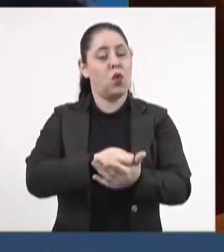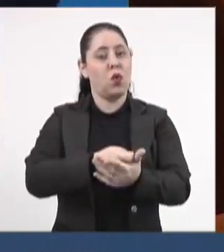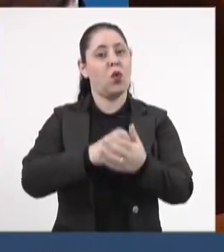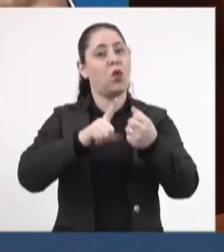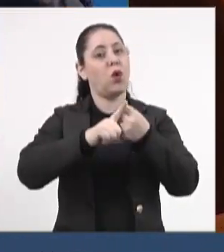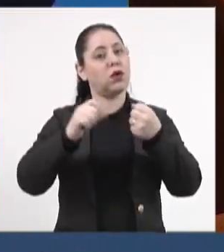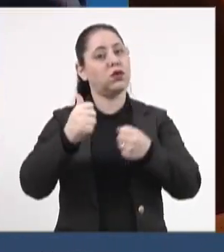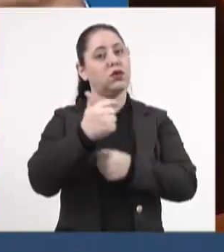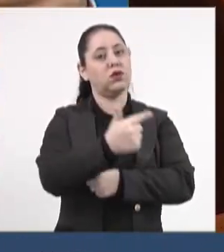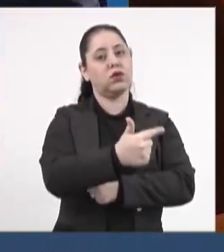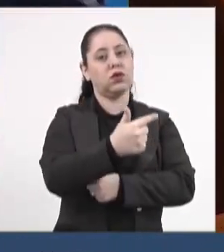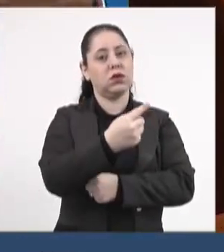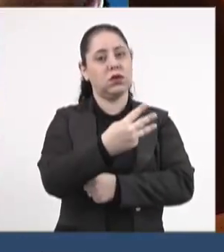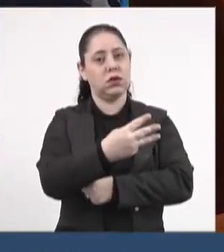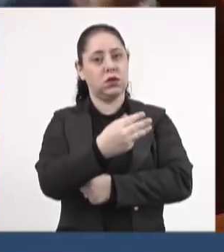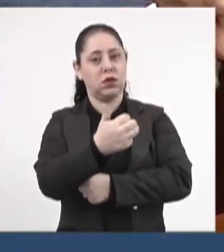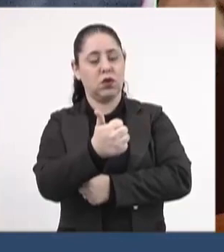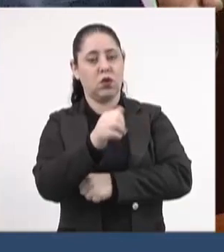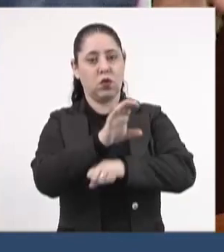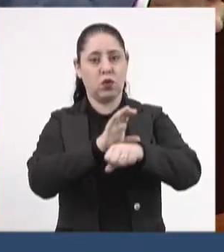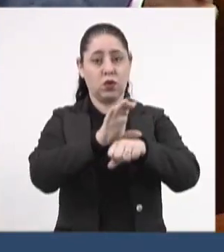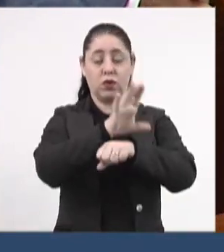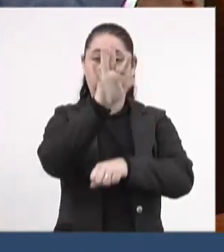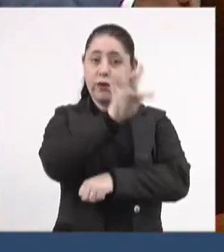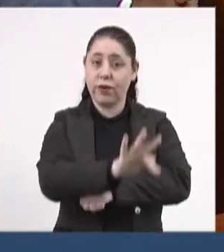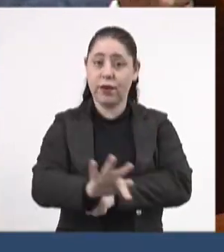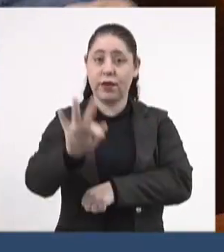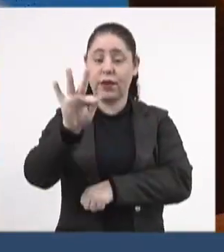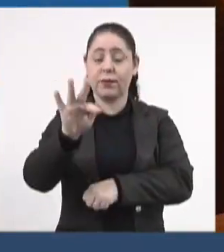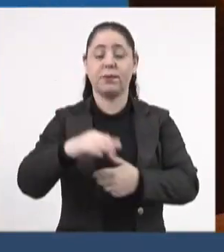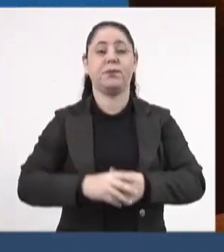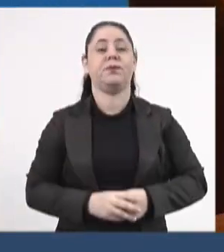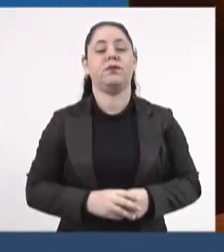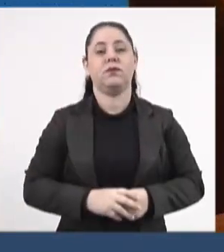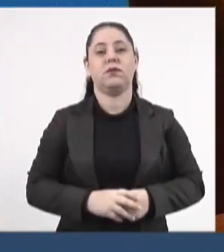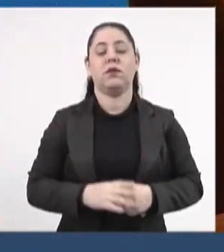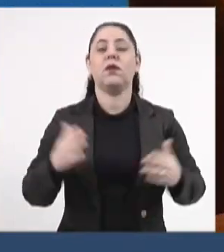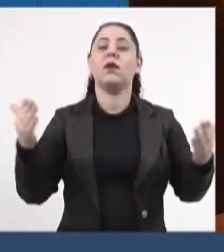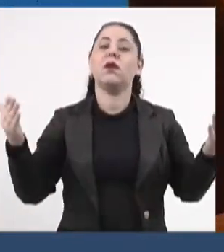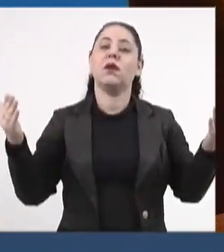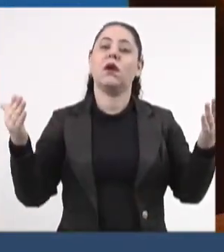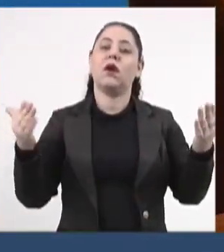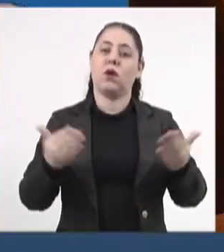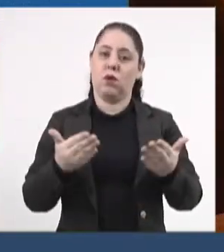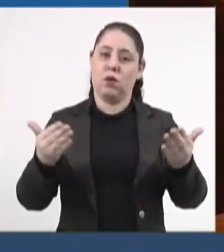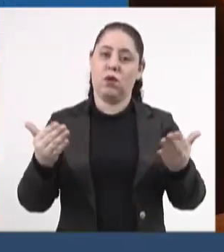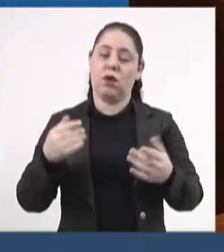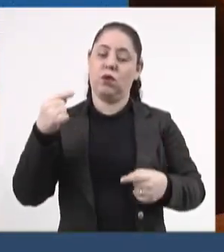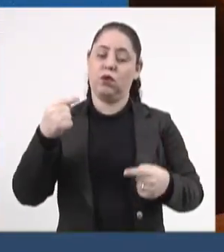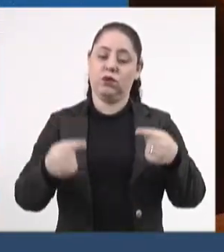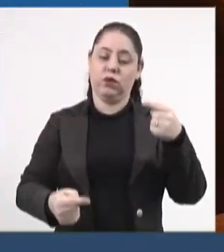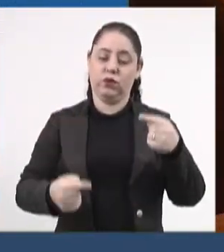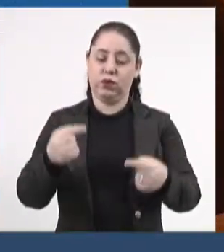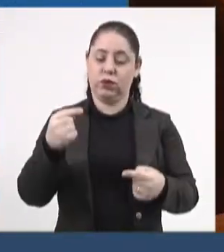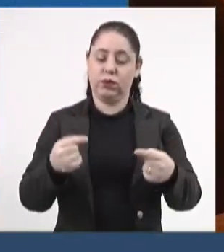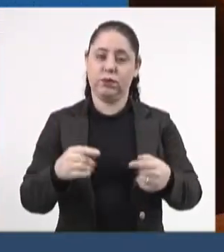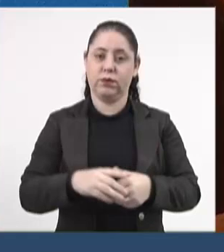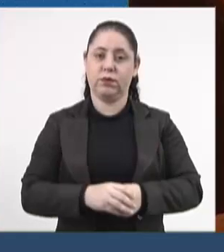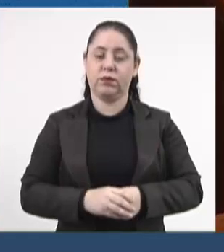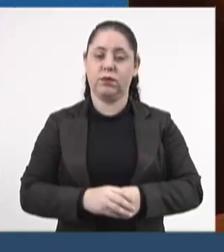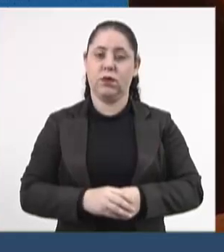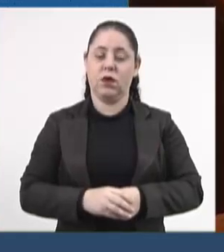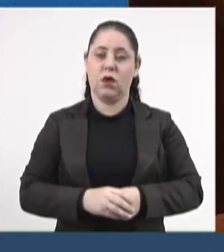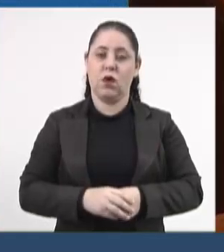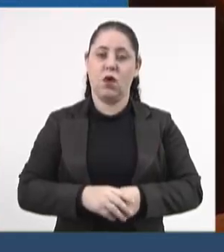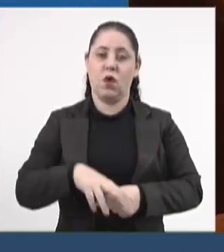o artigo 231 da Constituição Federal. Que agora, com a discussão